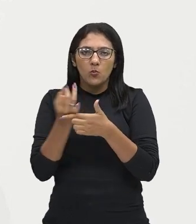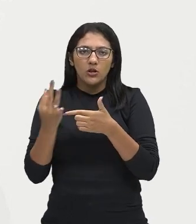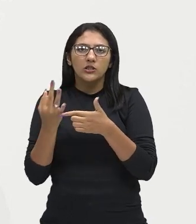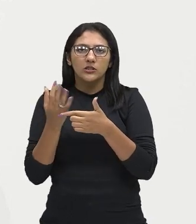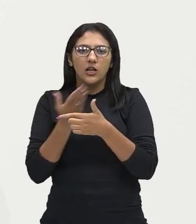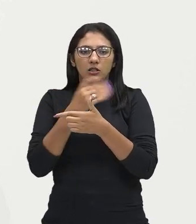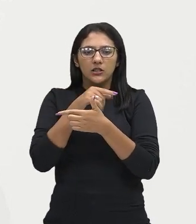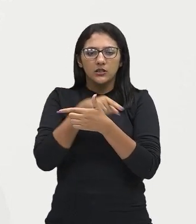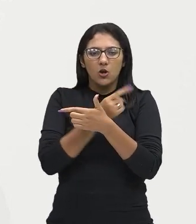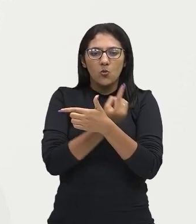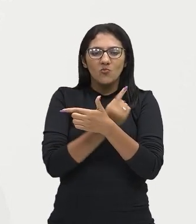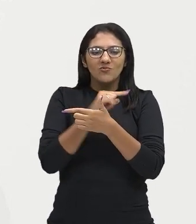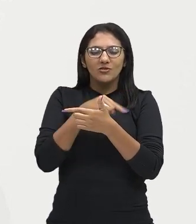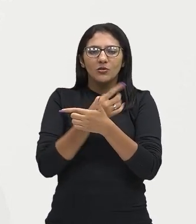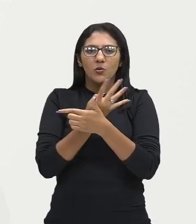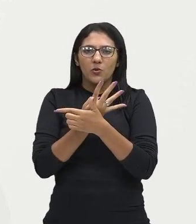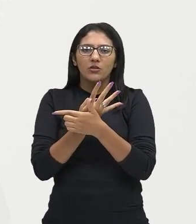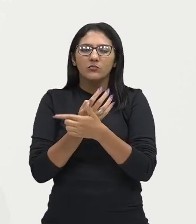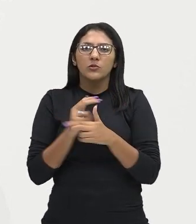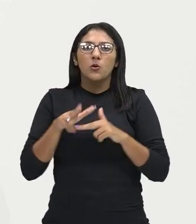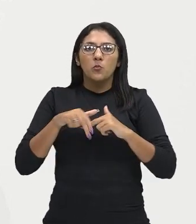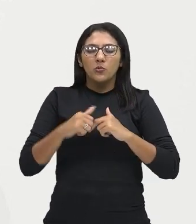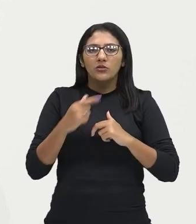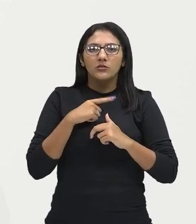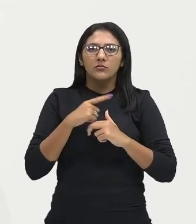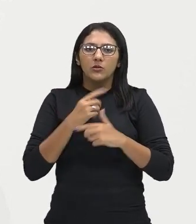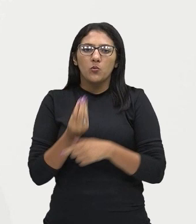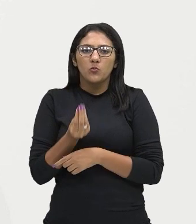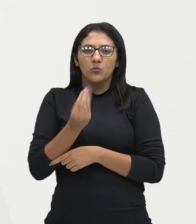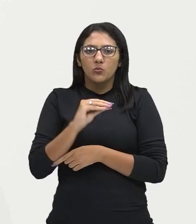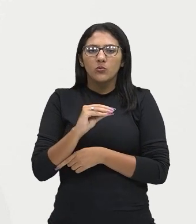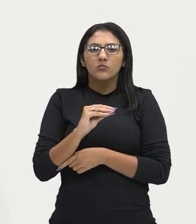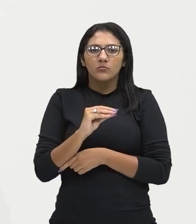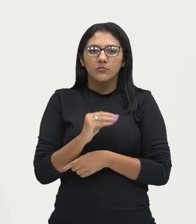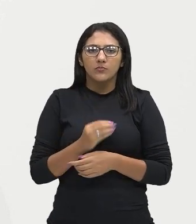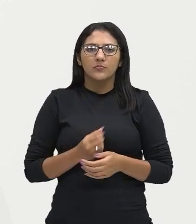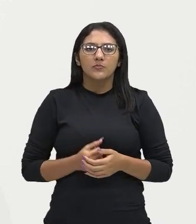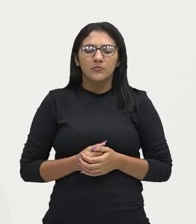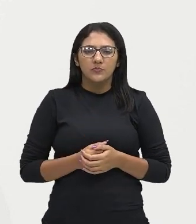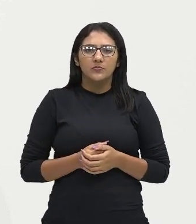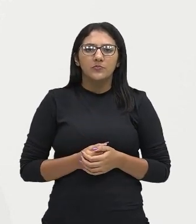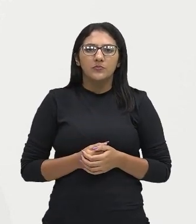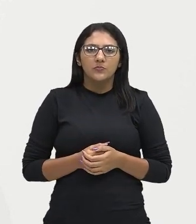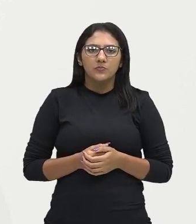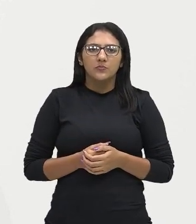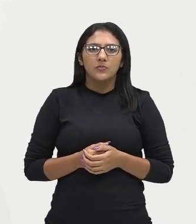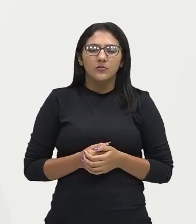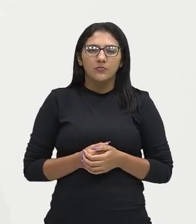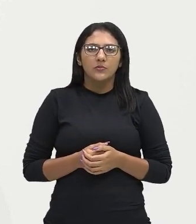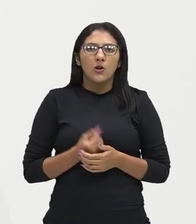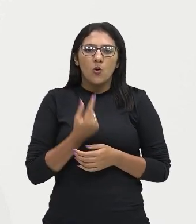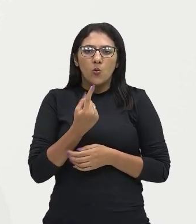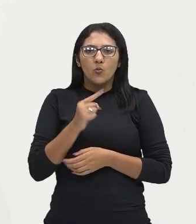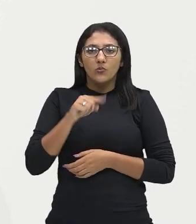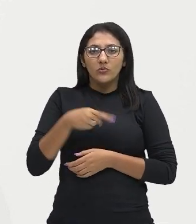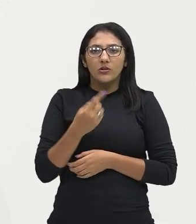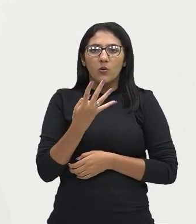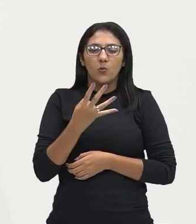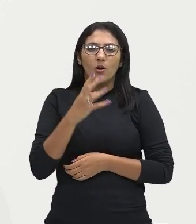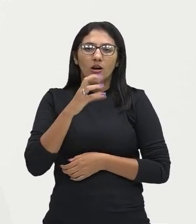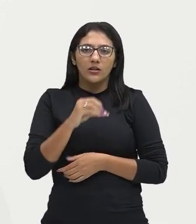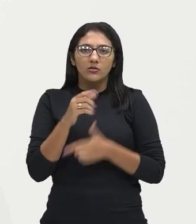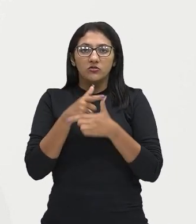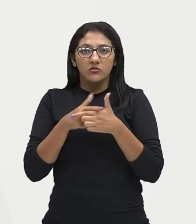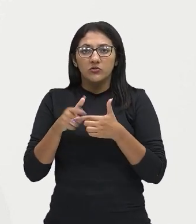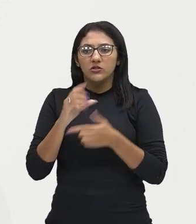decimais, pessoal. Então, esse aqui, para ficar completo, tem que ter 2 casas decimais. 1,40 dividido por